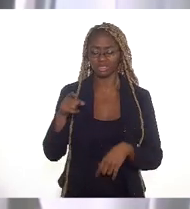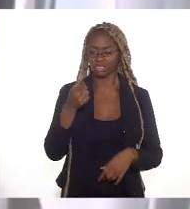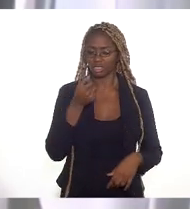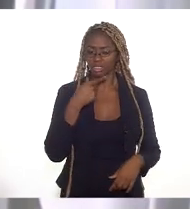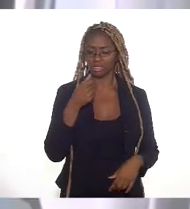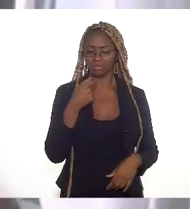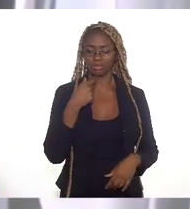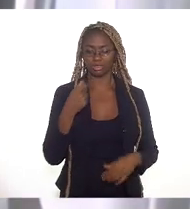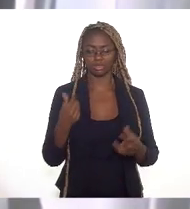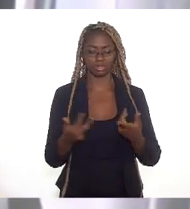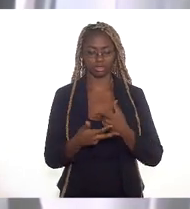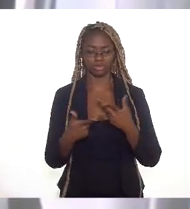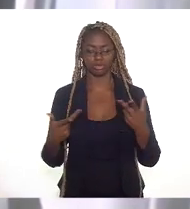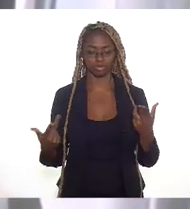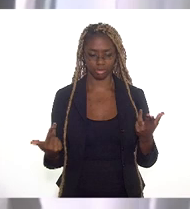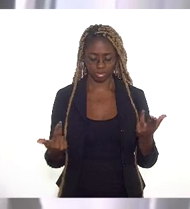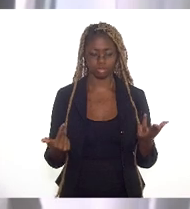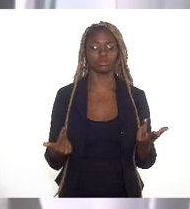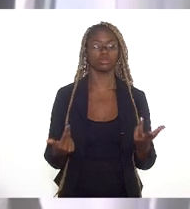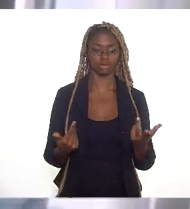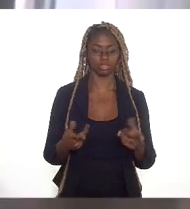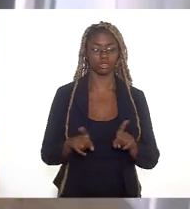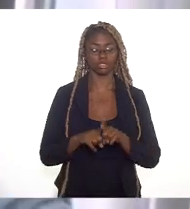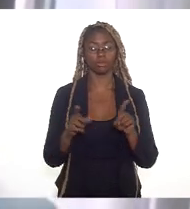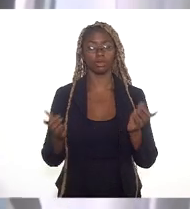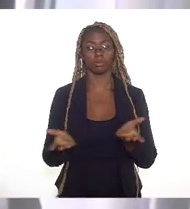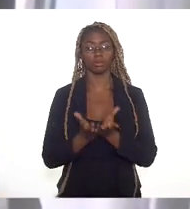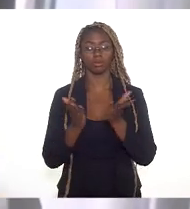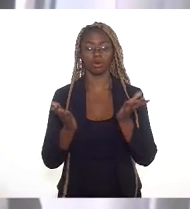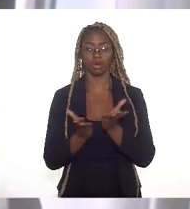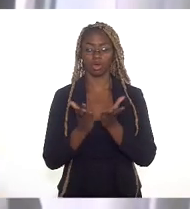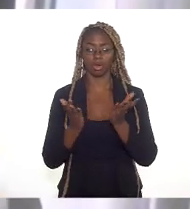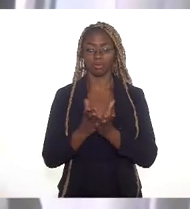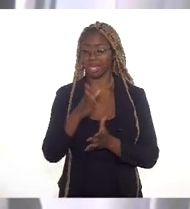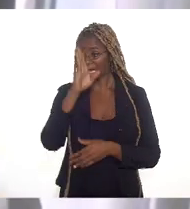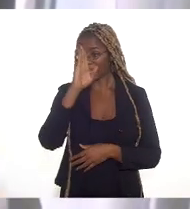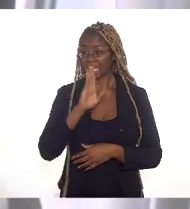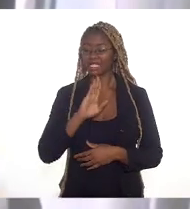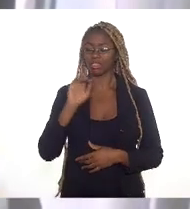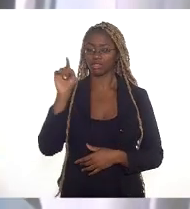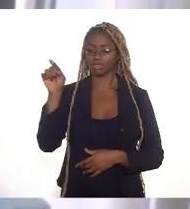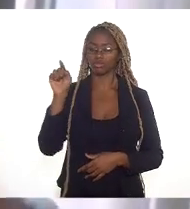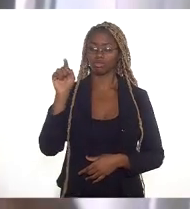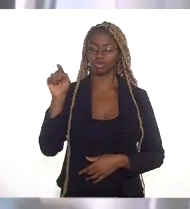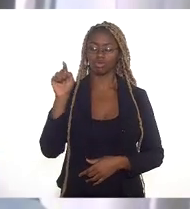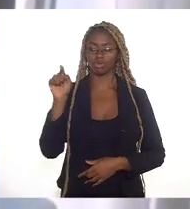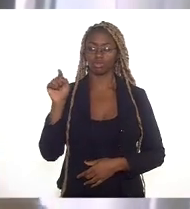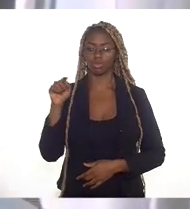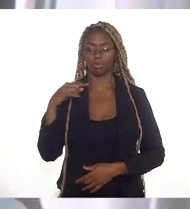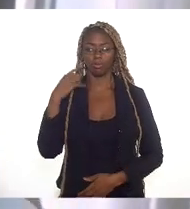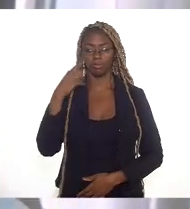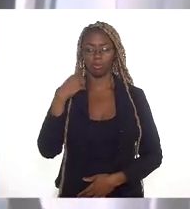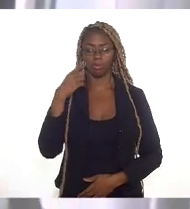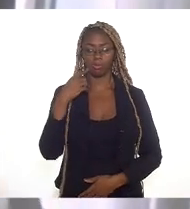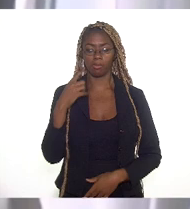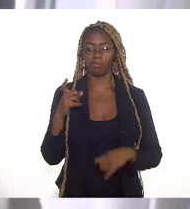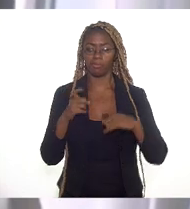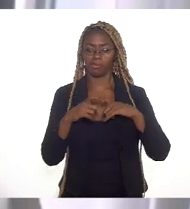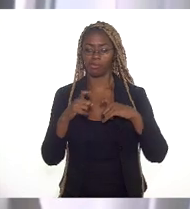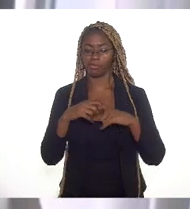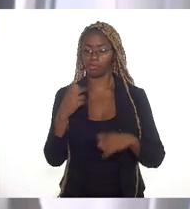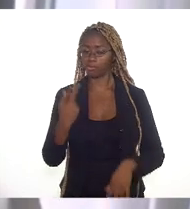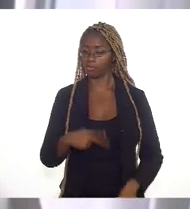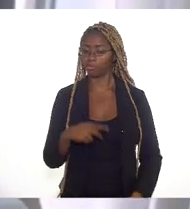síndromes raras, que quando hipossuficientes economicamente são atendidos gratuitamente por advogados e médicos dessa